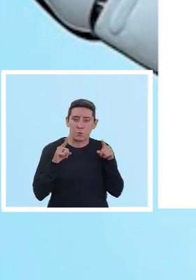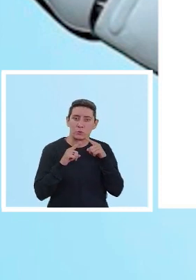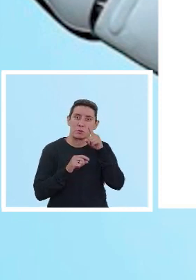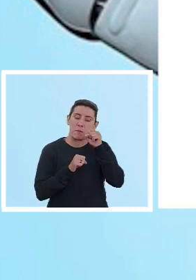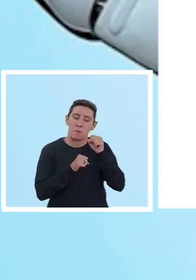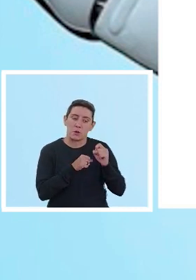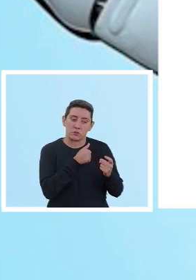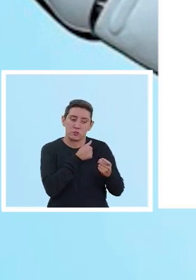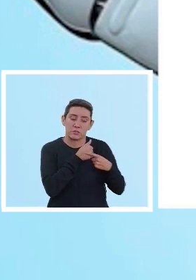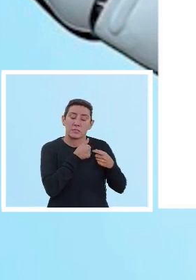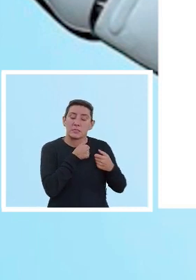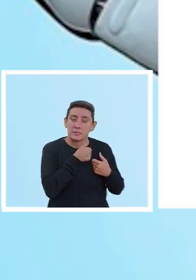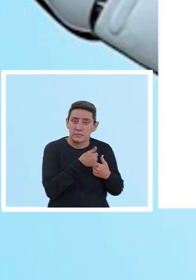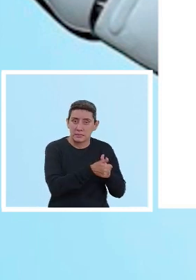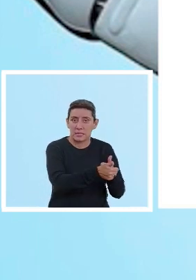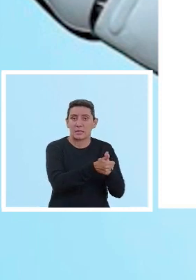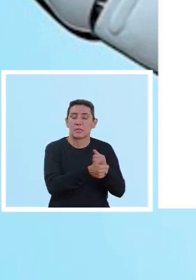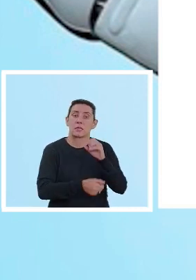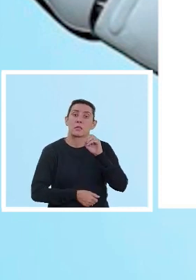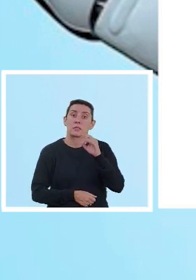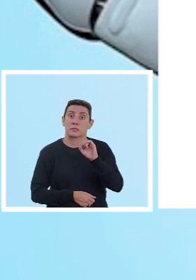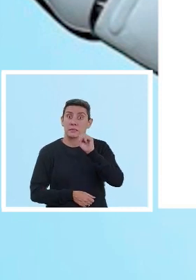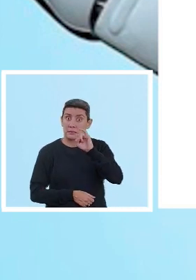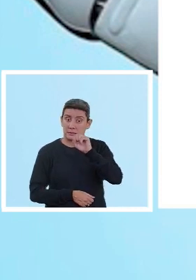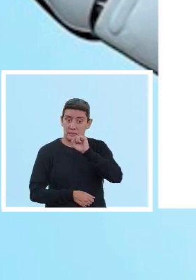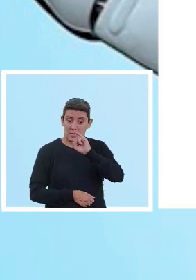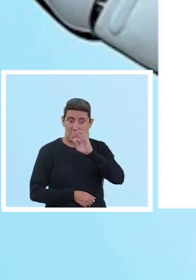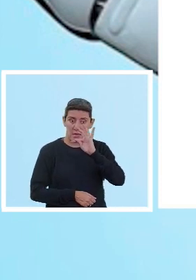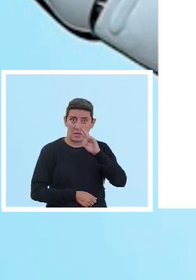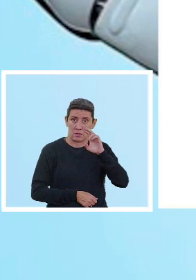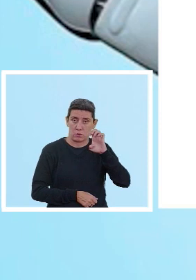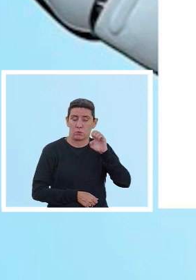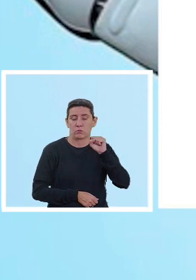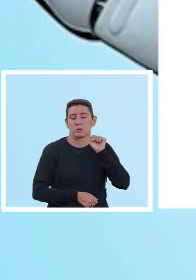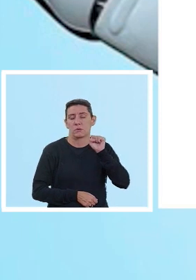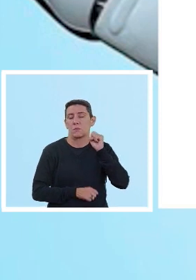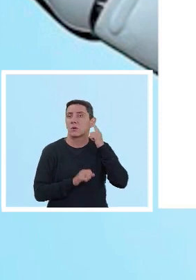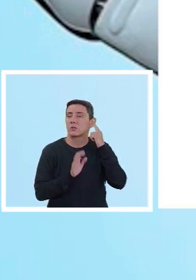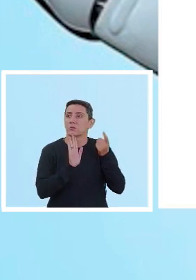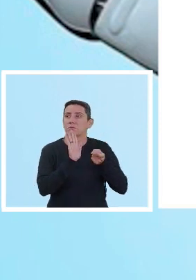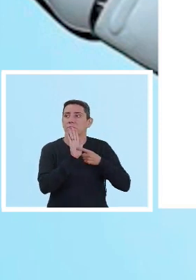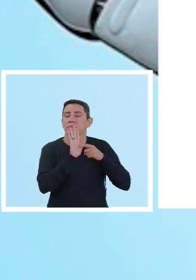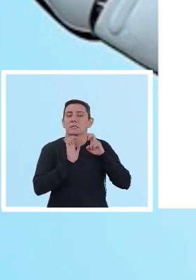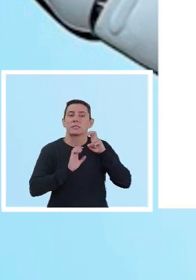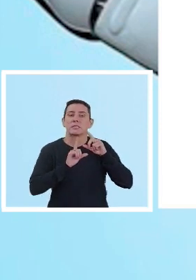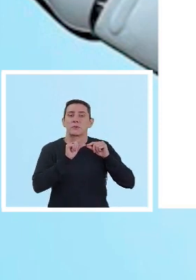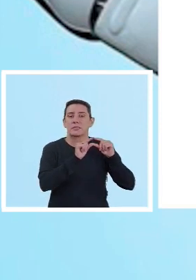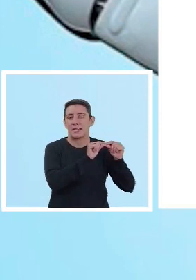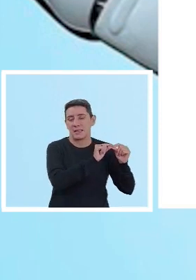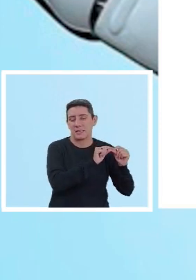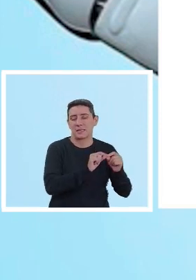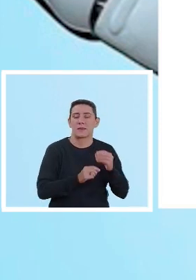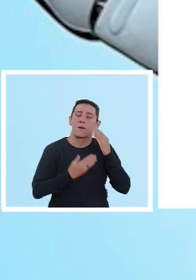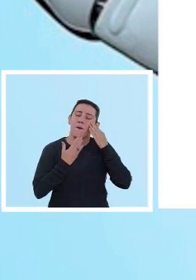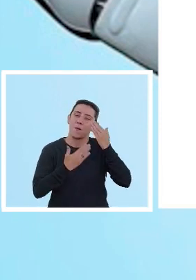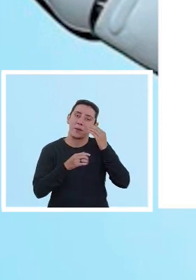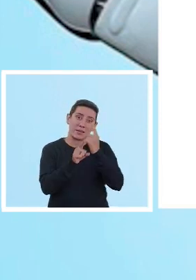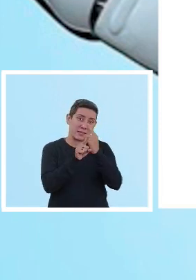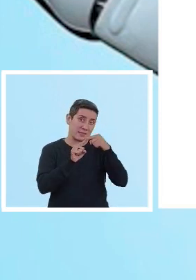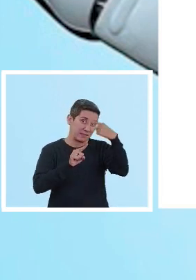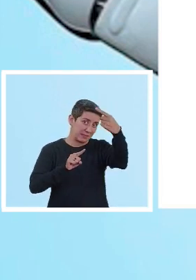e se estiver ouvindo pelo iTunes deixa as suas cinco estrelinhas e comentários que eu vou ler tudo muito obrigado e até a